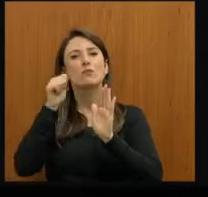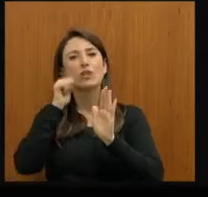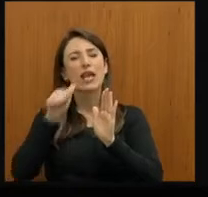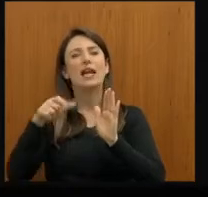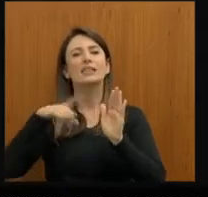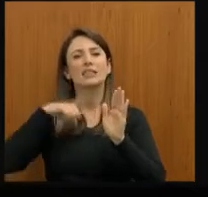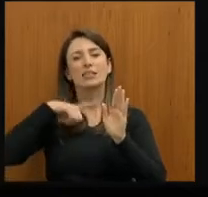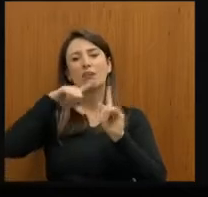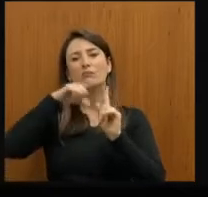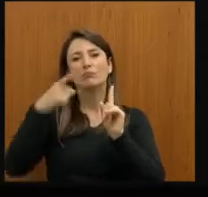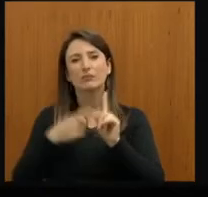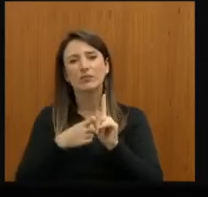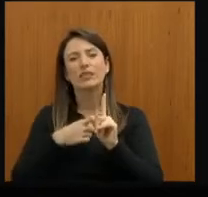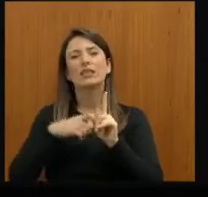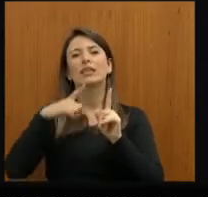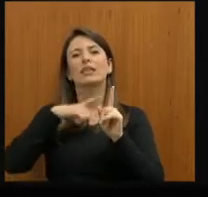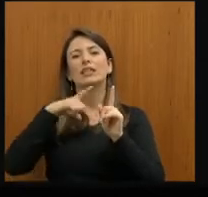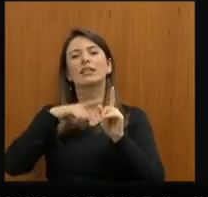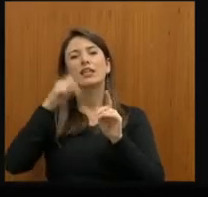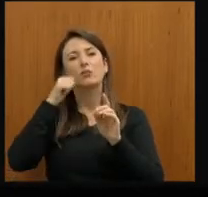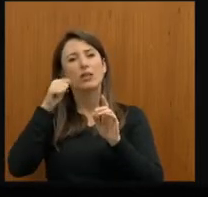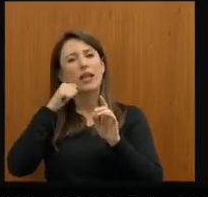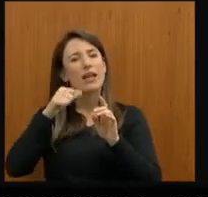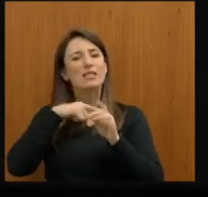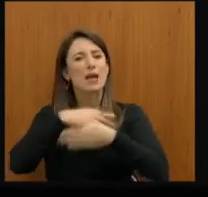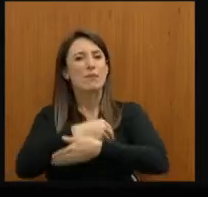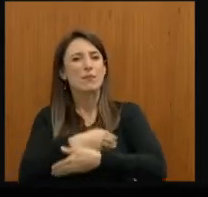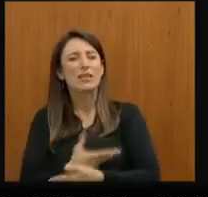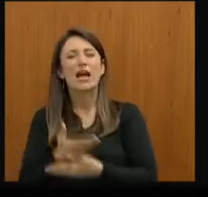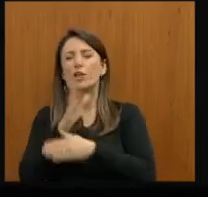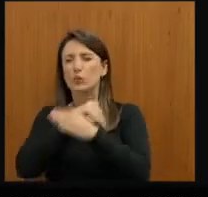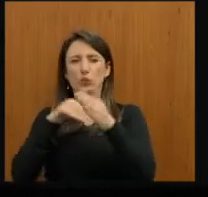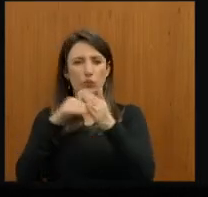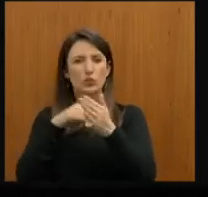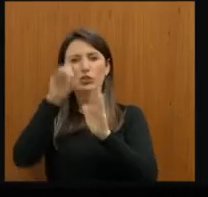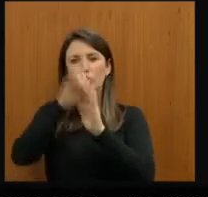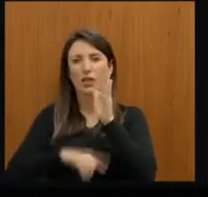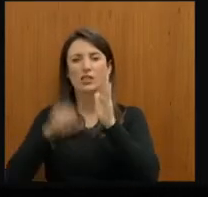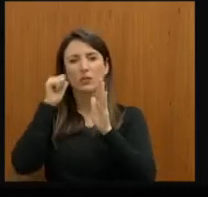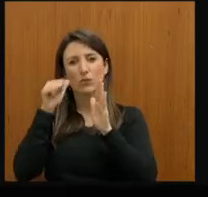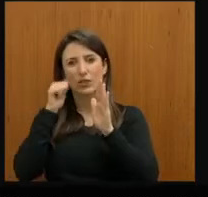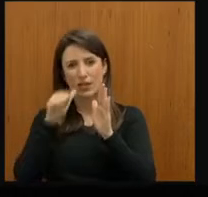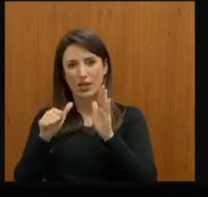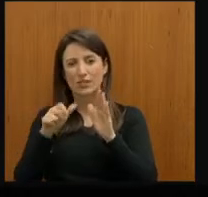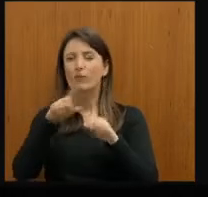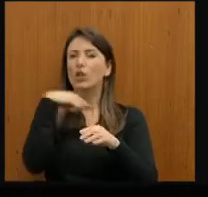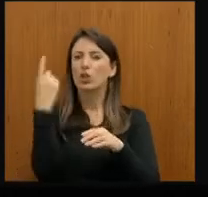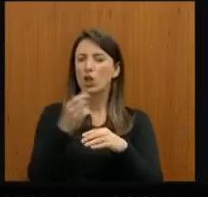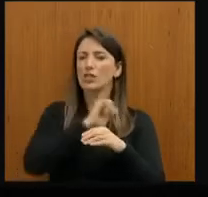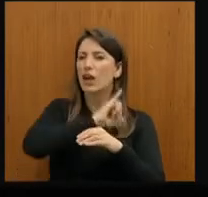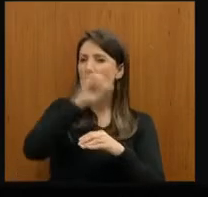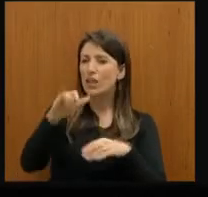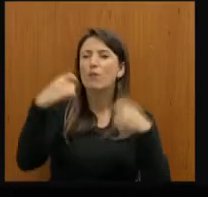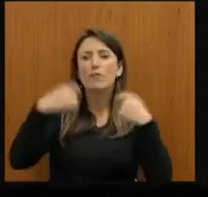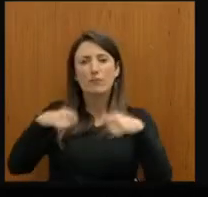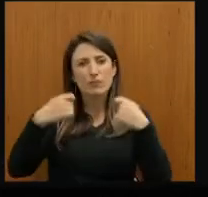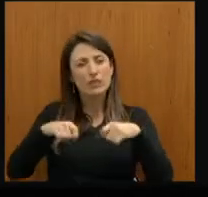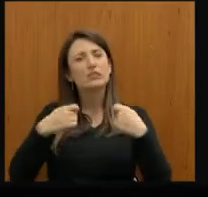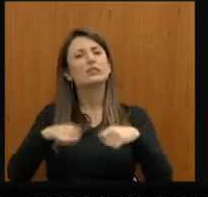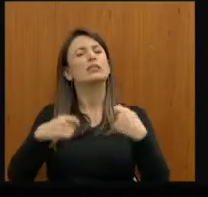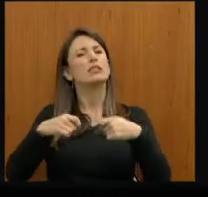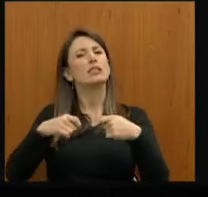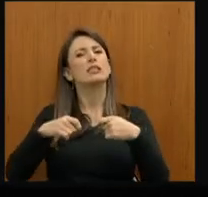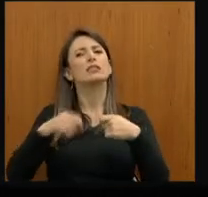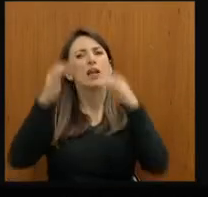nós pedimos por exemplo nessa recomendar falou que tem várias coisas mas nós recomendamos se fosse respeitado o direito da mulher parturiente